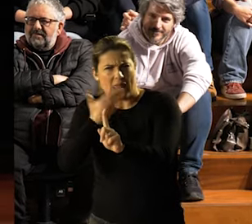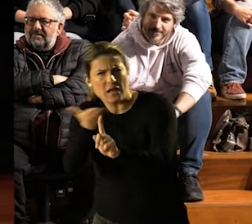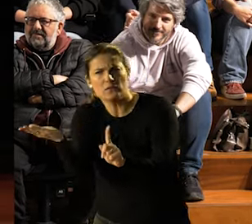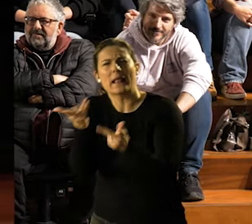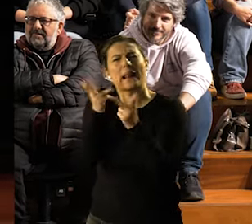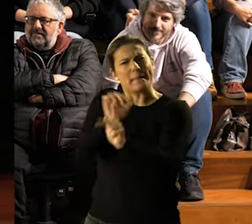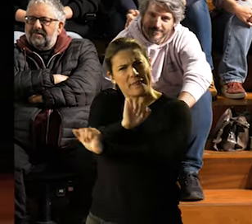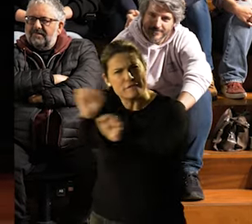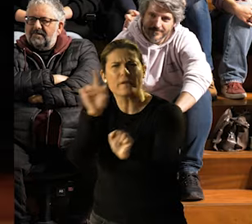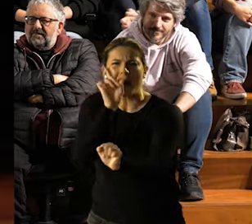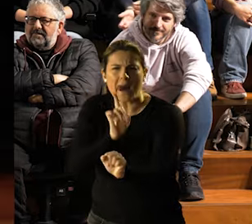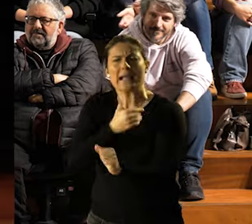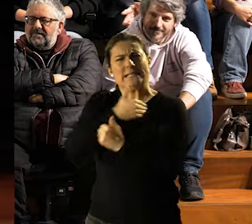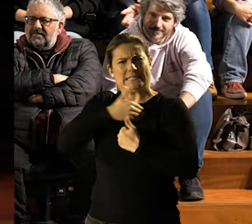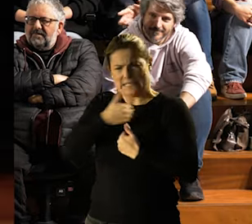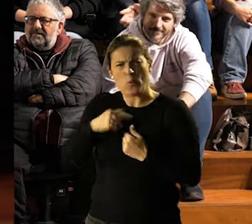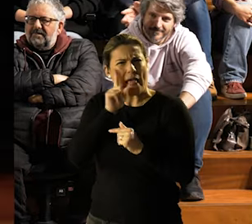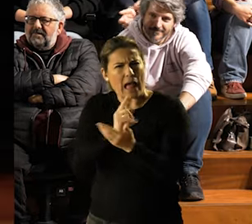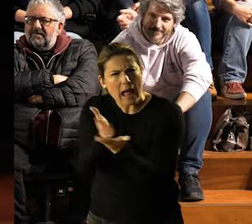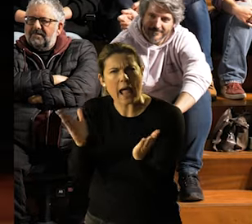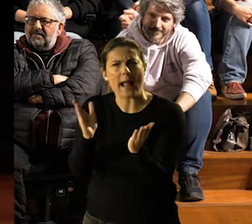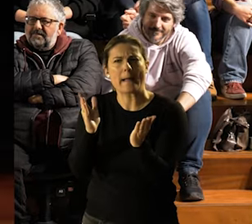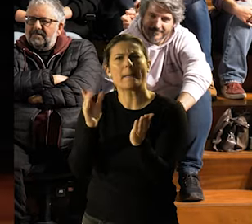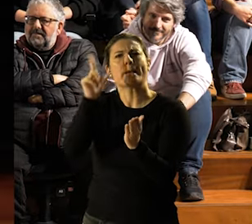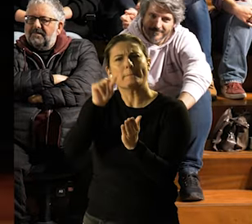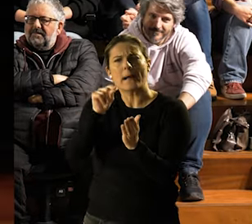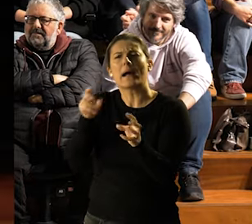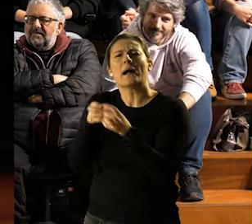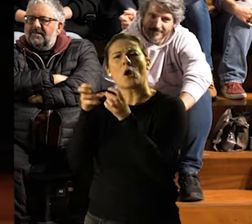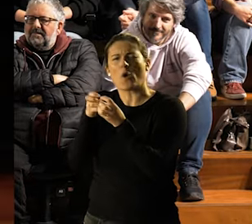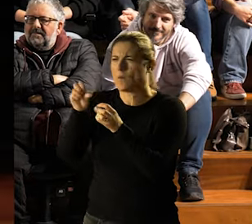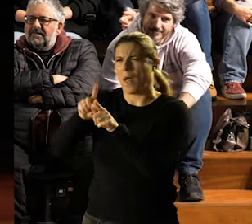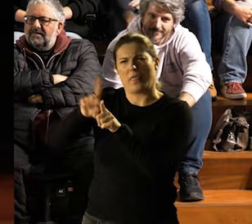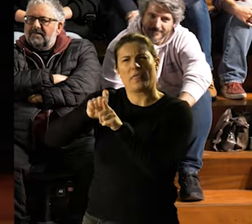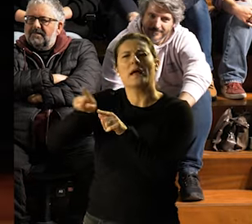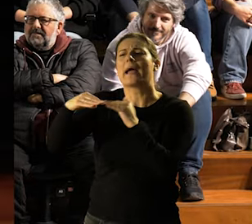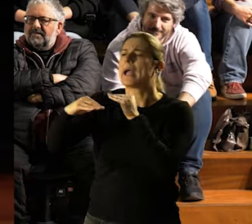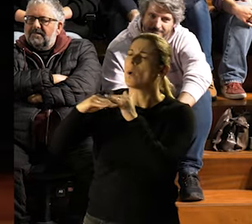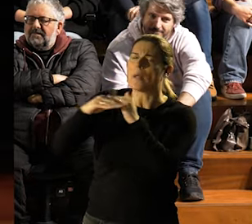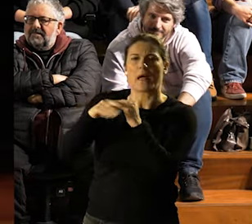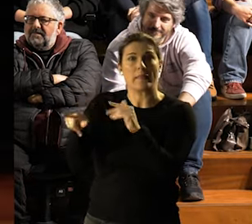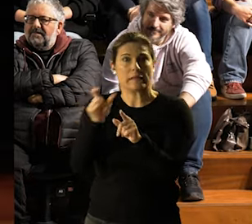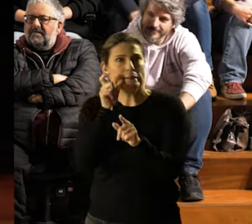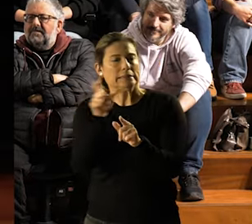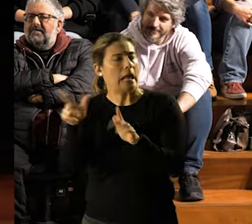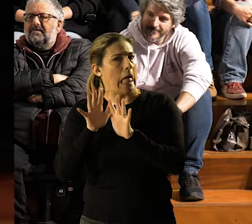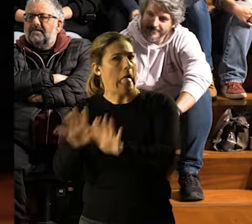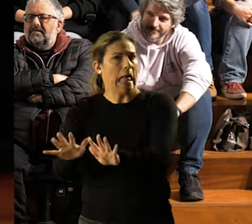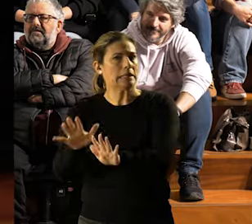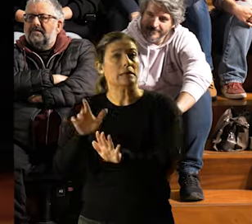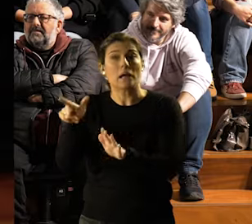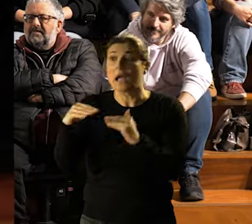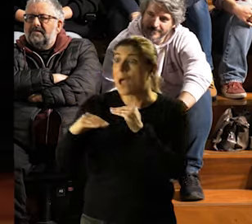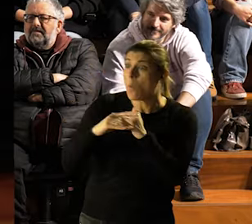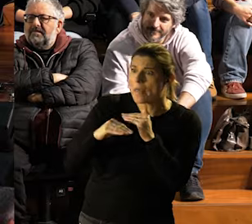suas liberdades e à sua saúde eá convivência com um princípio tão simples igualdade ora a igualdade passa por aqui